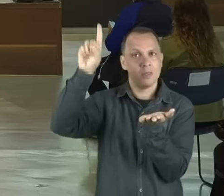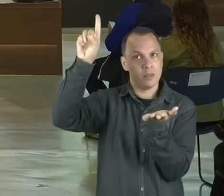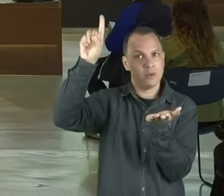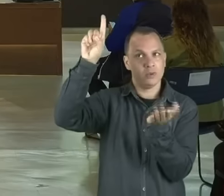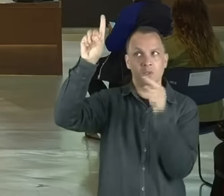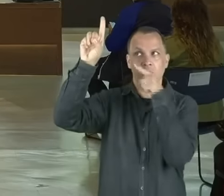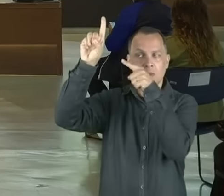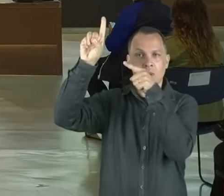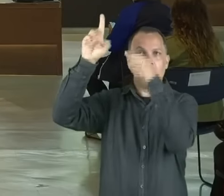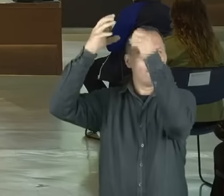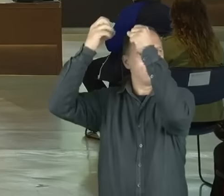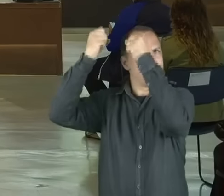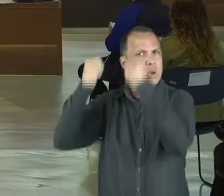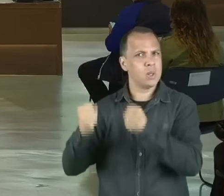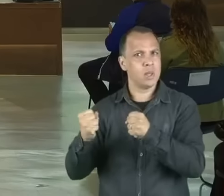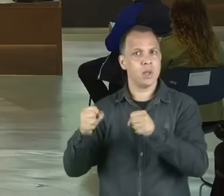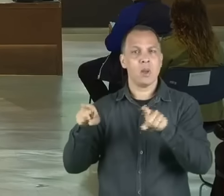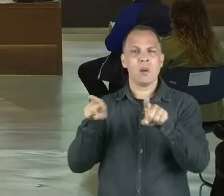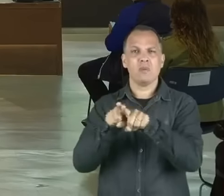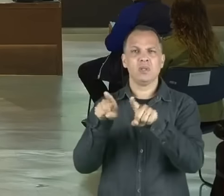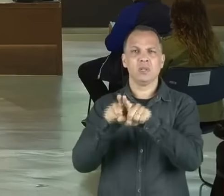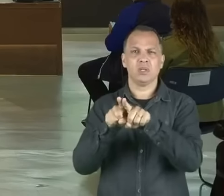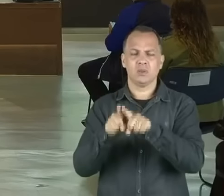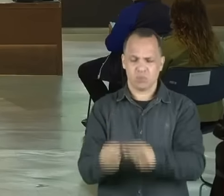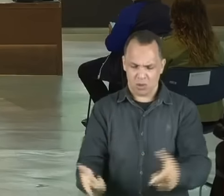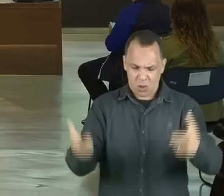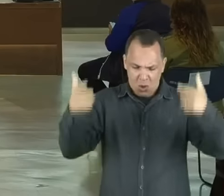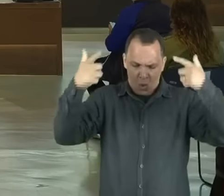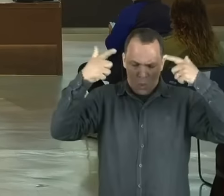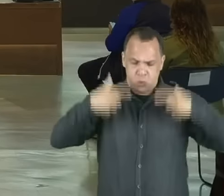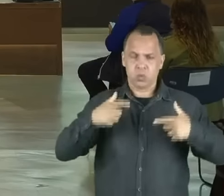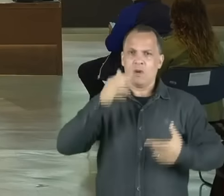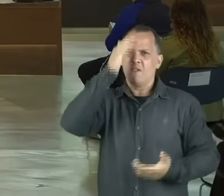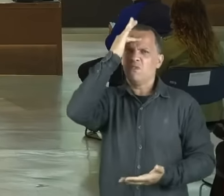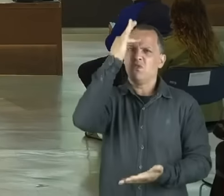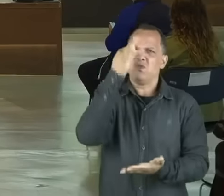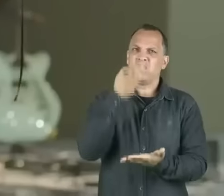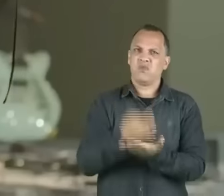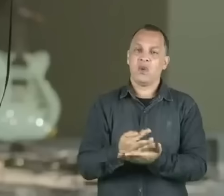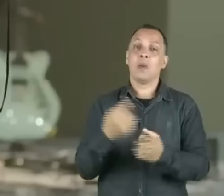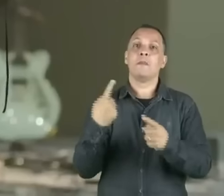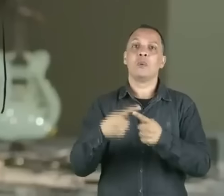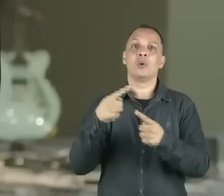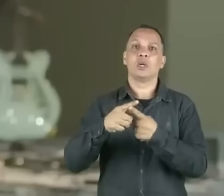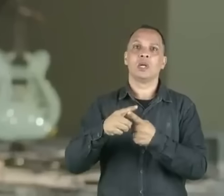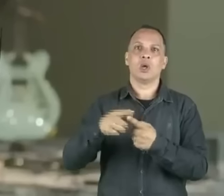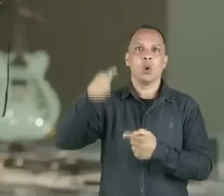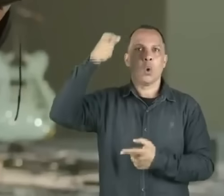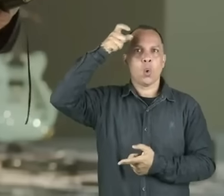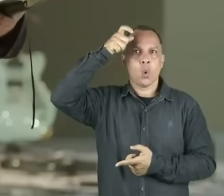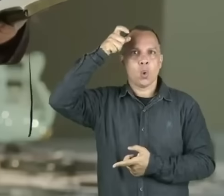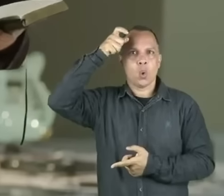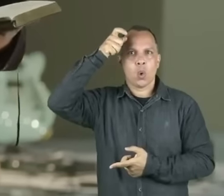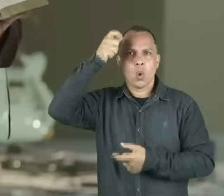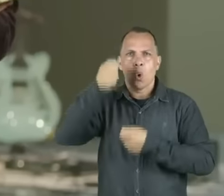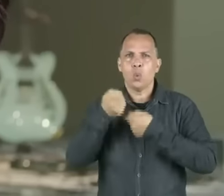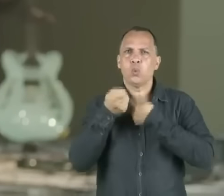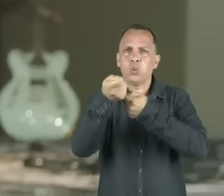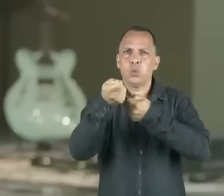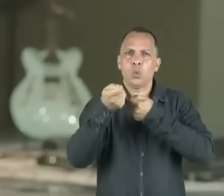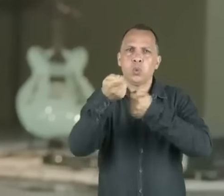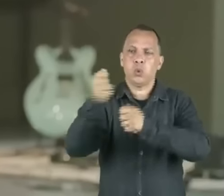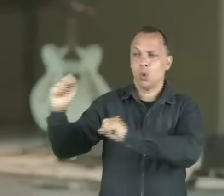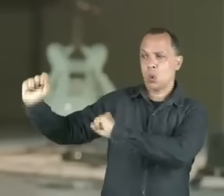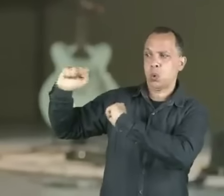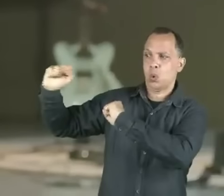vistam toda a armadura de Deus para poderem ficar firmes contra as ciladas do diabo pois a nossa